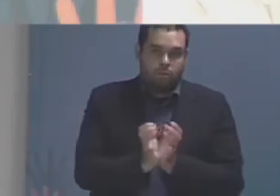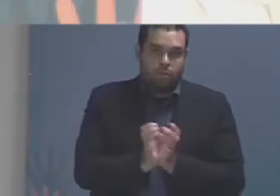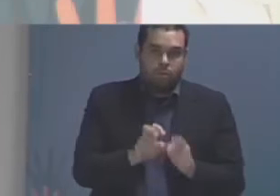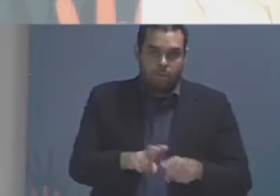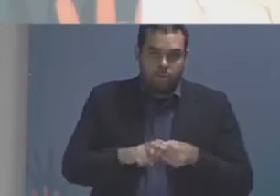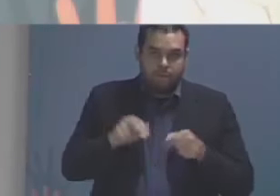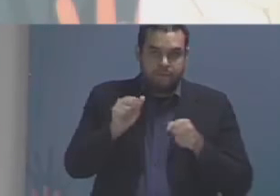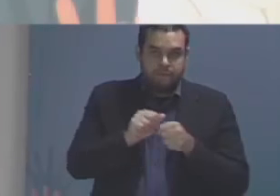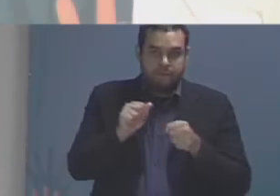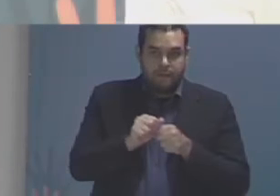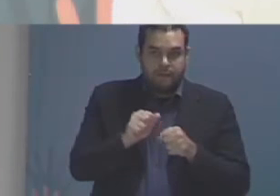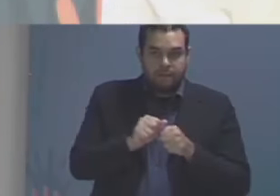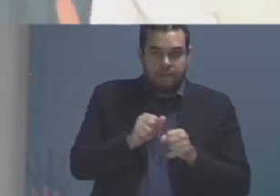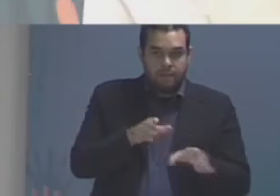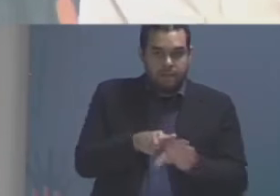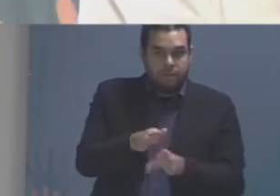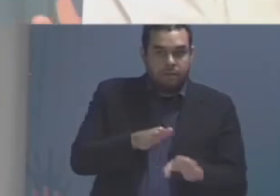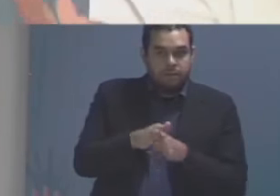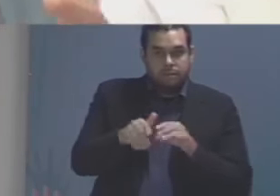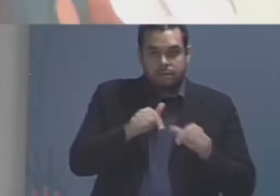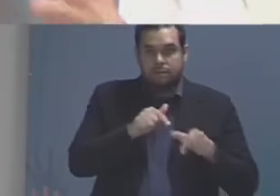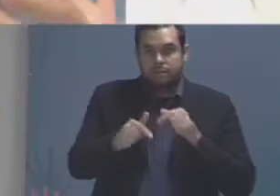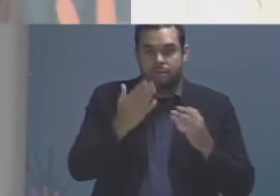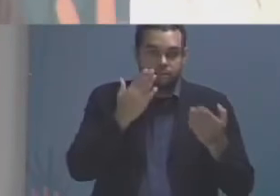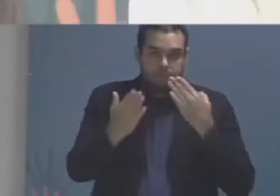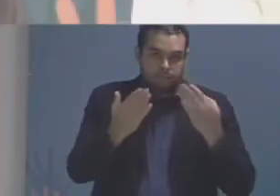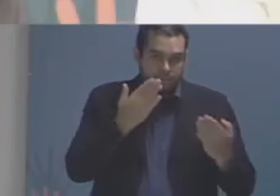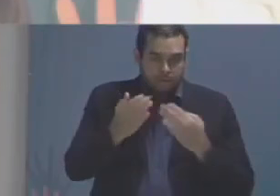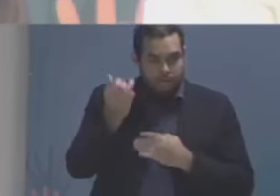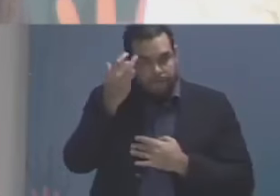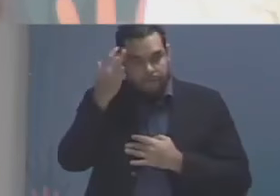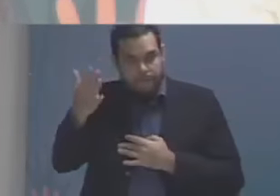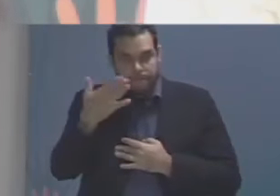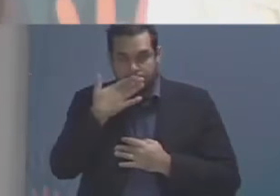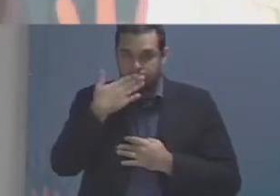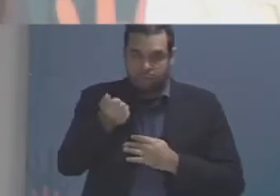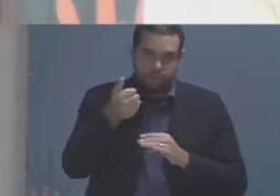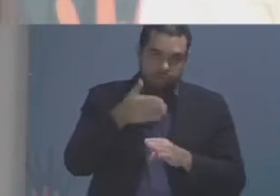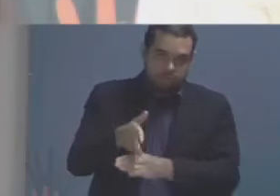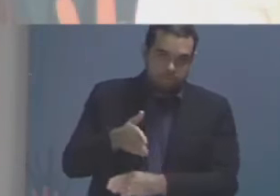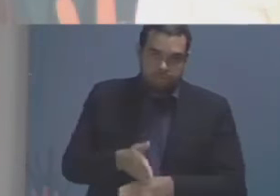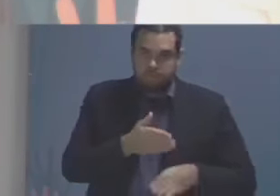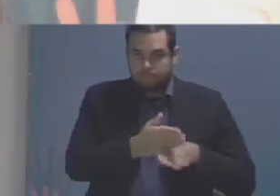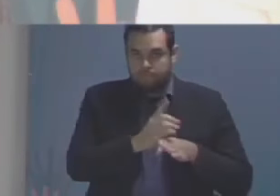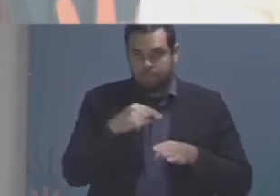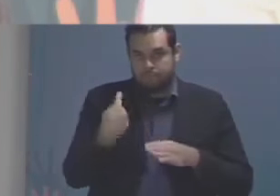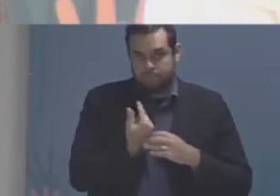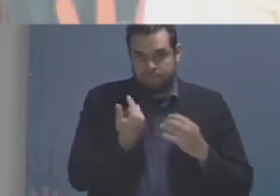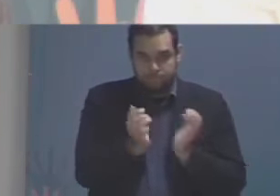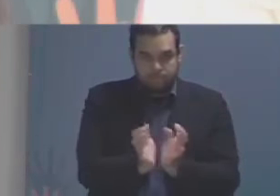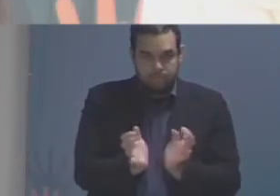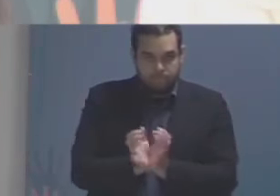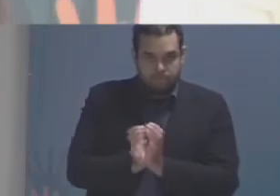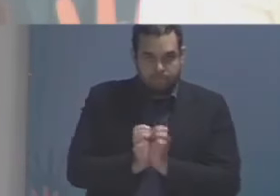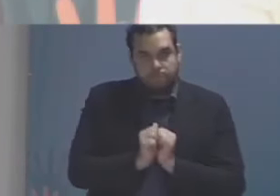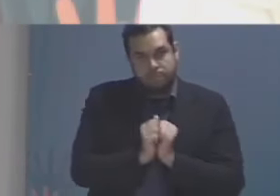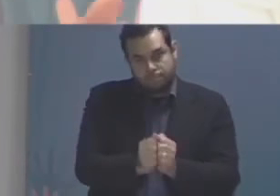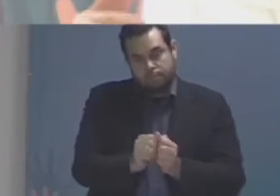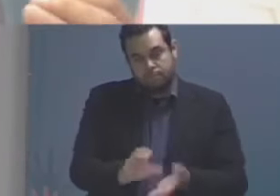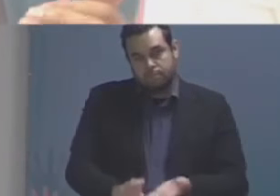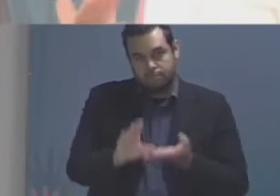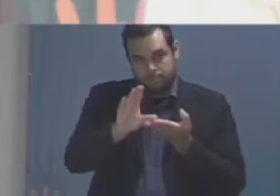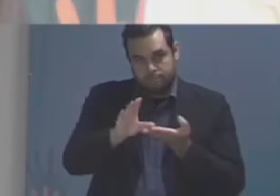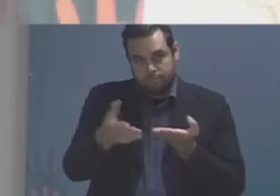construímos o Centro de Orientação do Trabalho em Psicologia para facilitar e aumentar a participação da nossa categoria junto aos